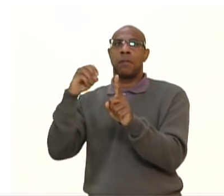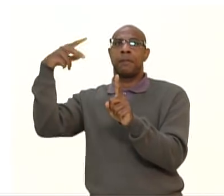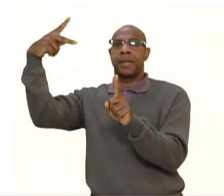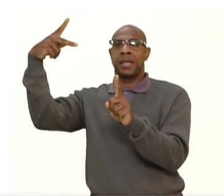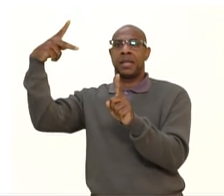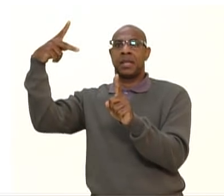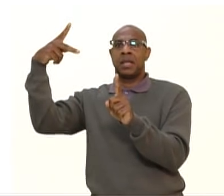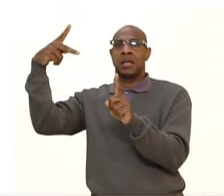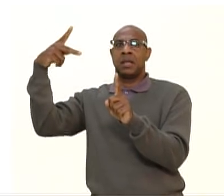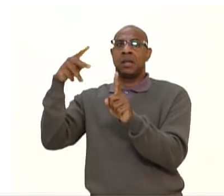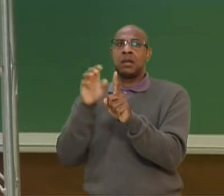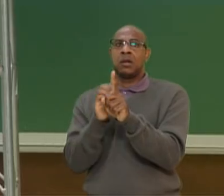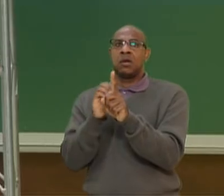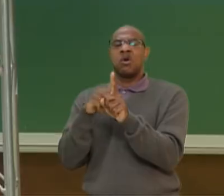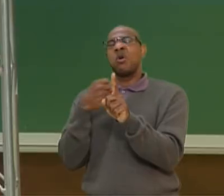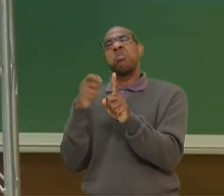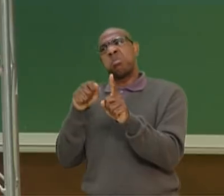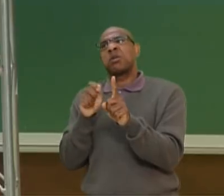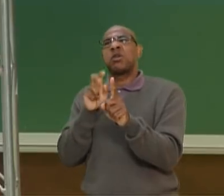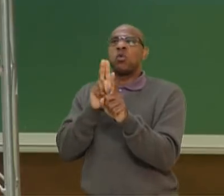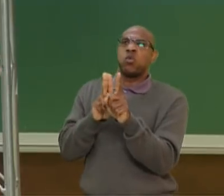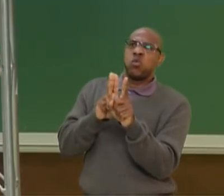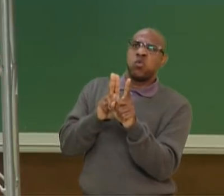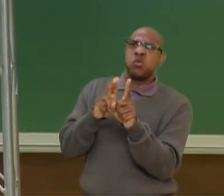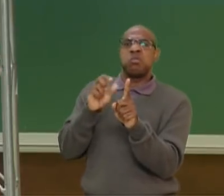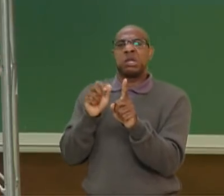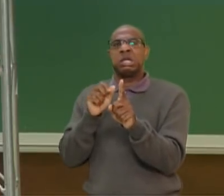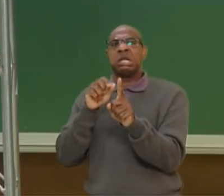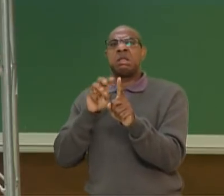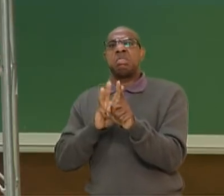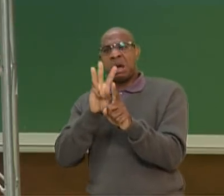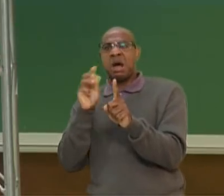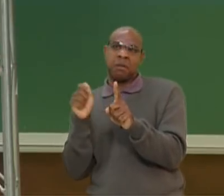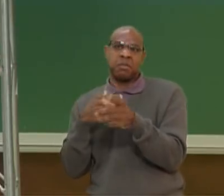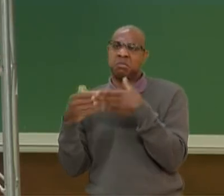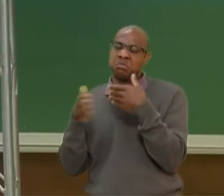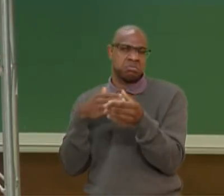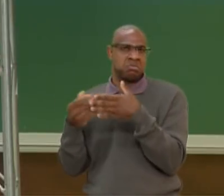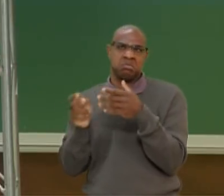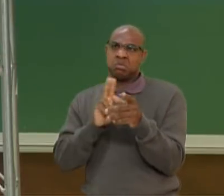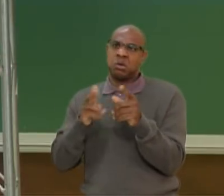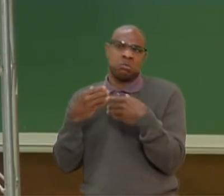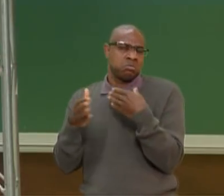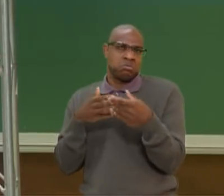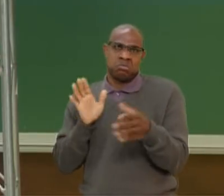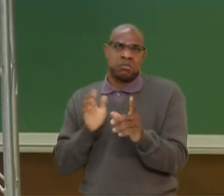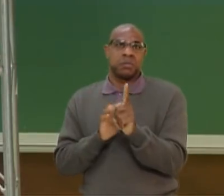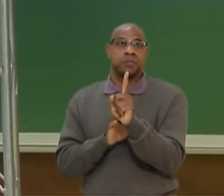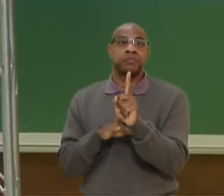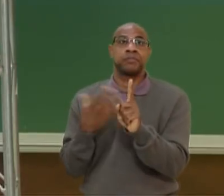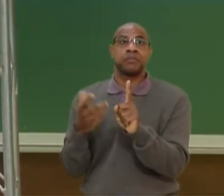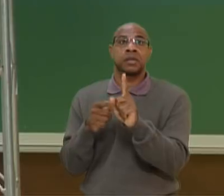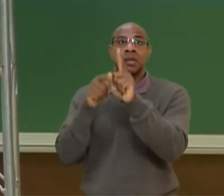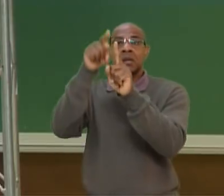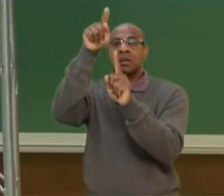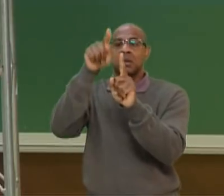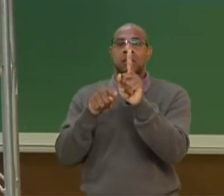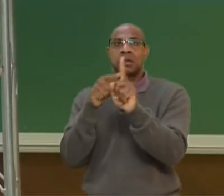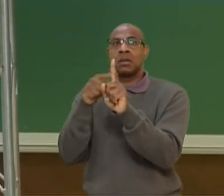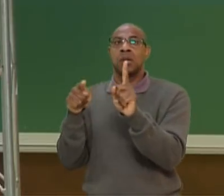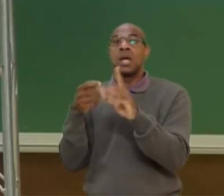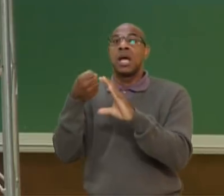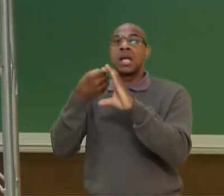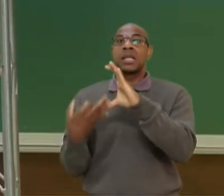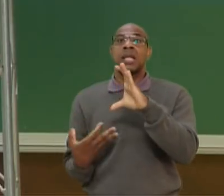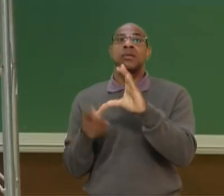um nome para ele, vetor V, vetor U, vetor W, assim sucessivamente. Ele vai ser sempre